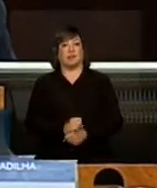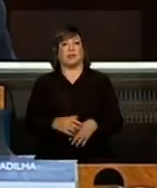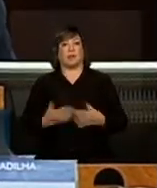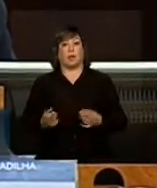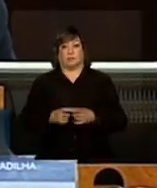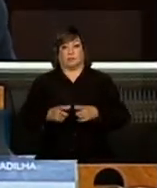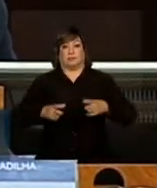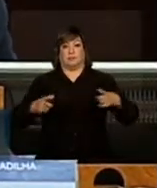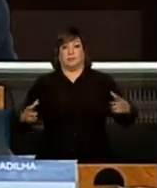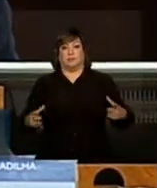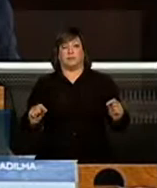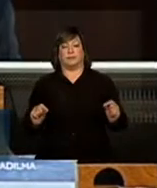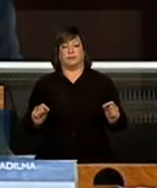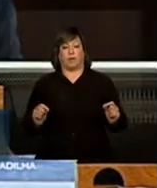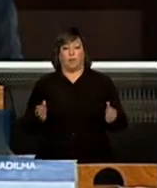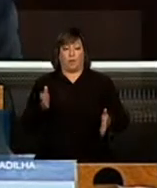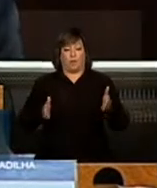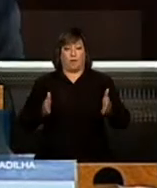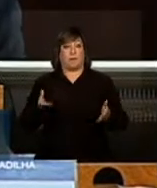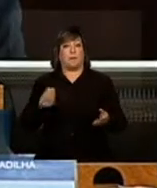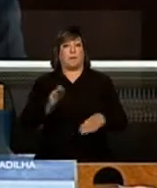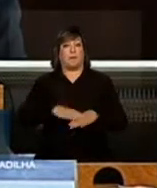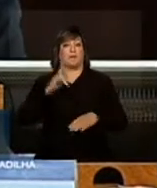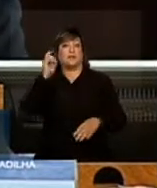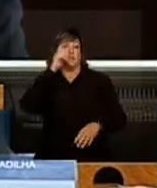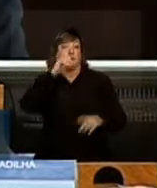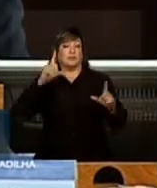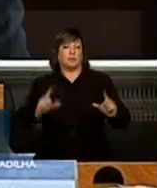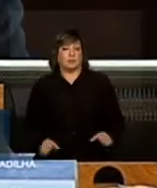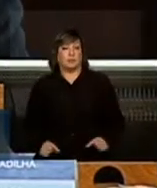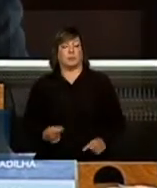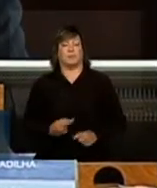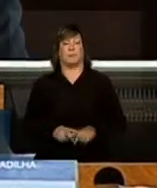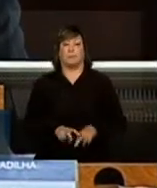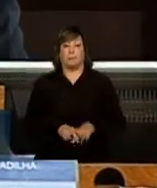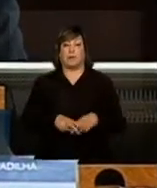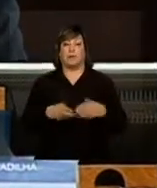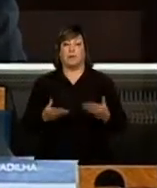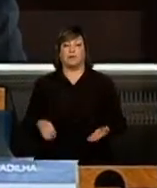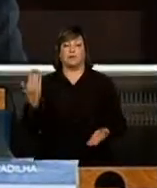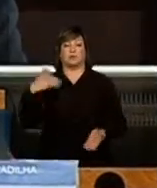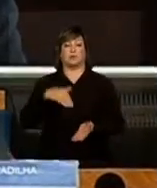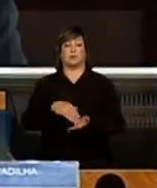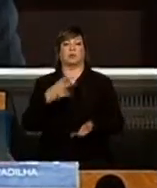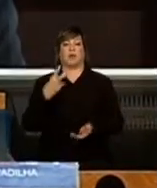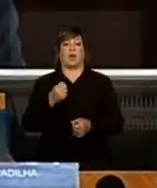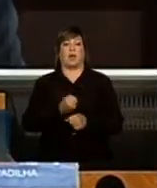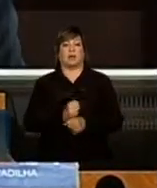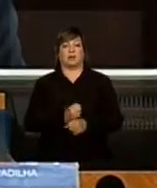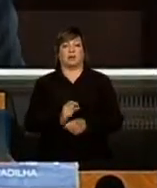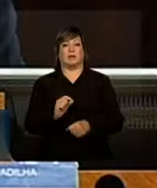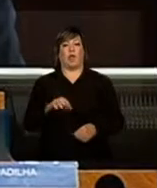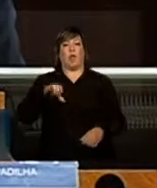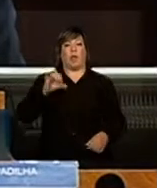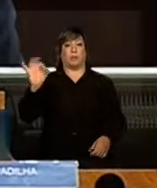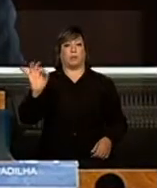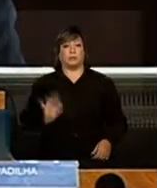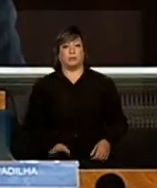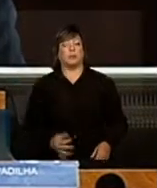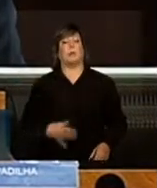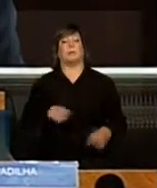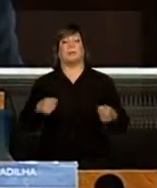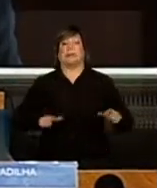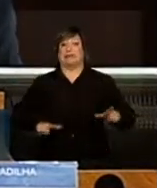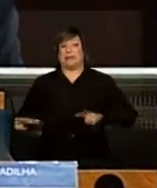e numa faixa onde é mais difícil reduzir. Né? Por isso que, nos últimos 2 anos, nós reduzimos em 9% e temos que